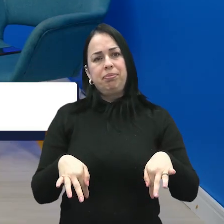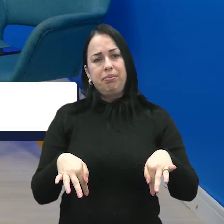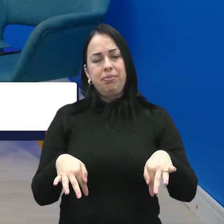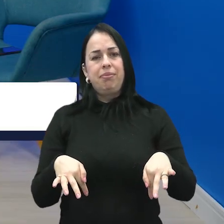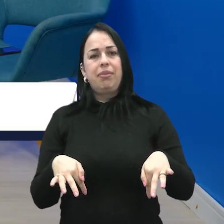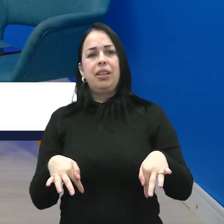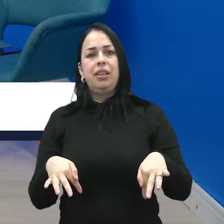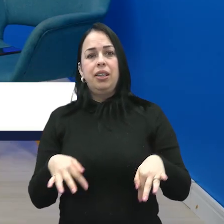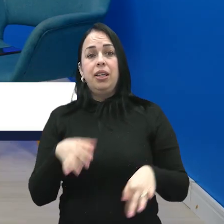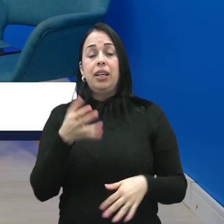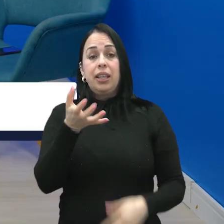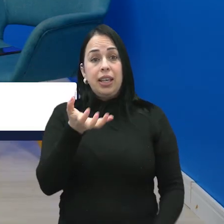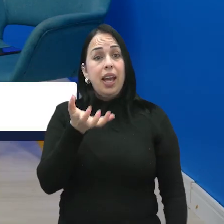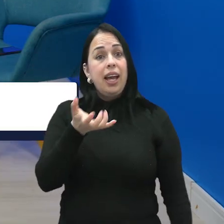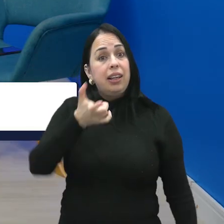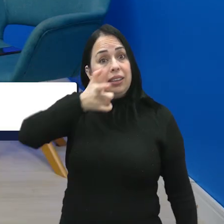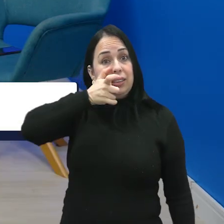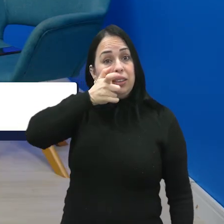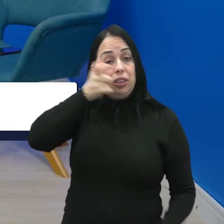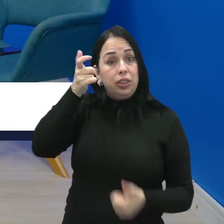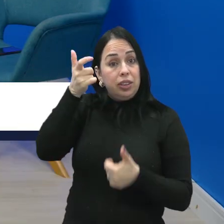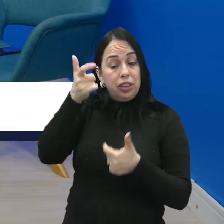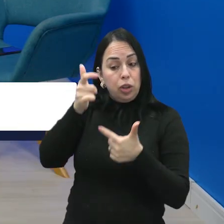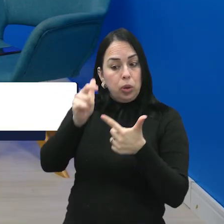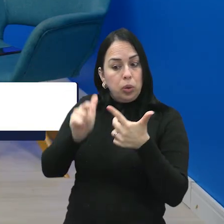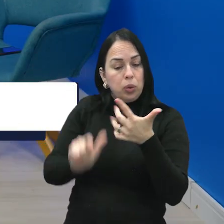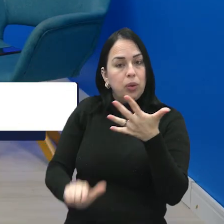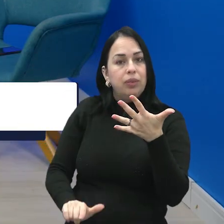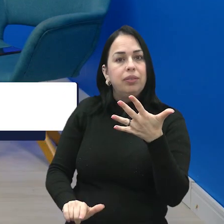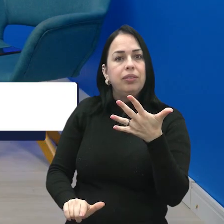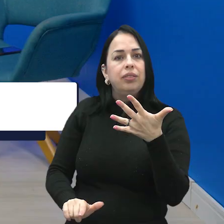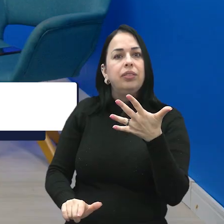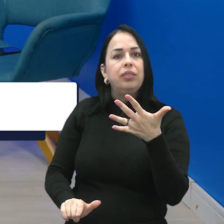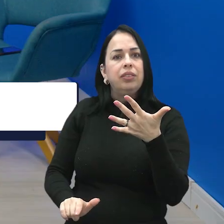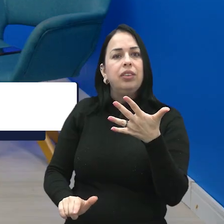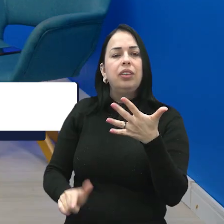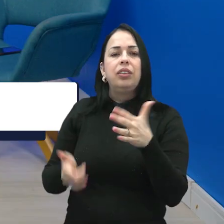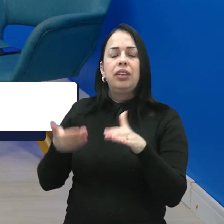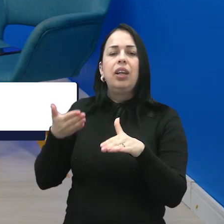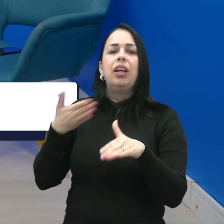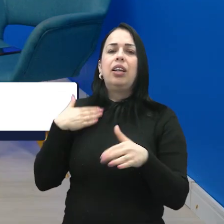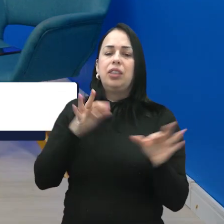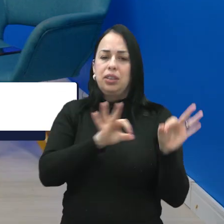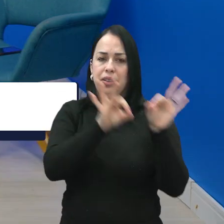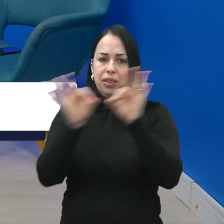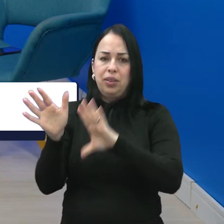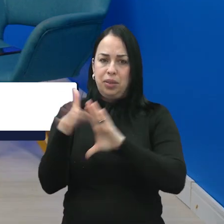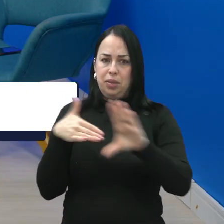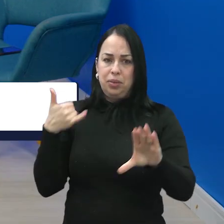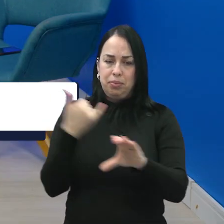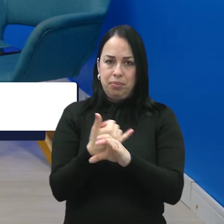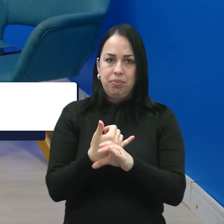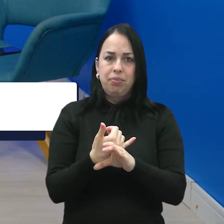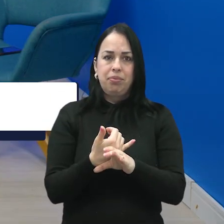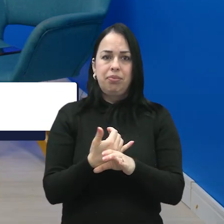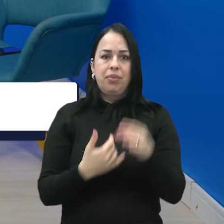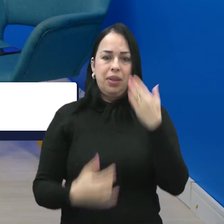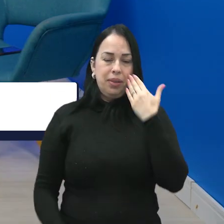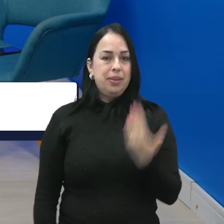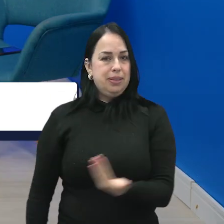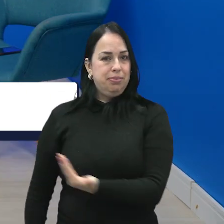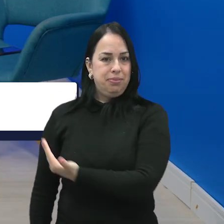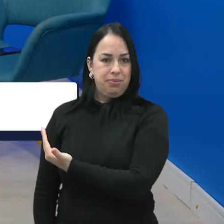Sobre Política dessa semana. Se você quiser rever esse ou outros programas, é só nos acompanhar pelo nosso canal no YouTube, é